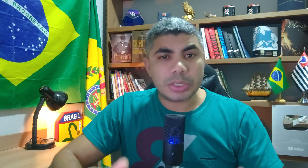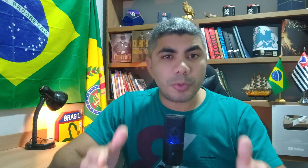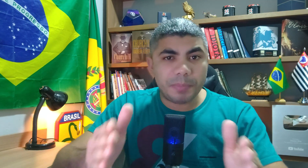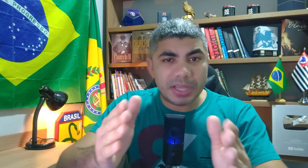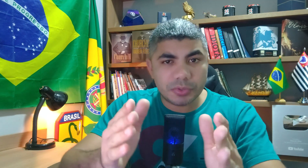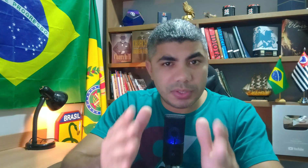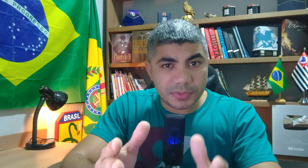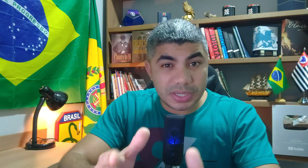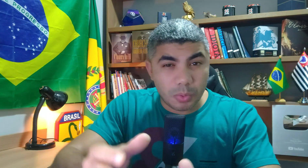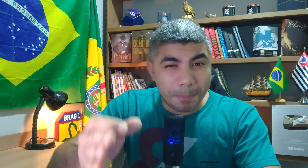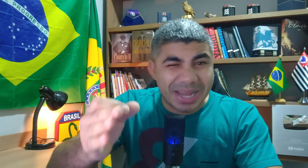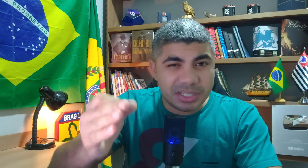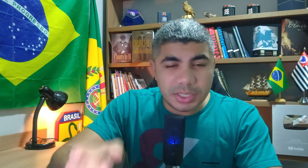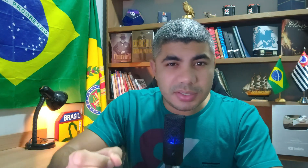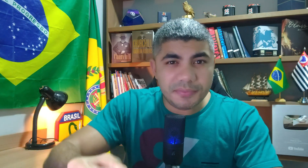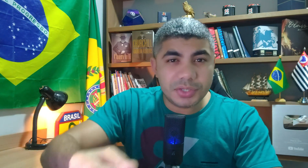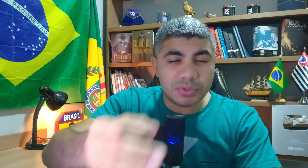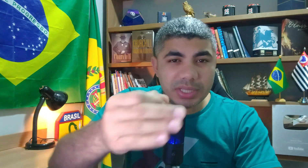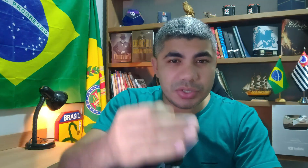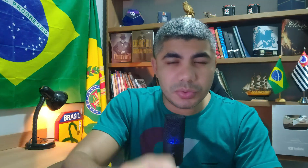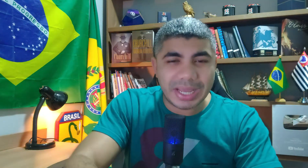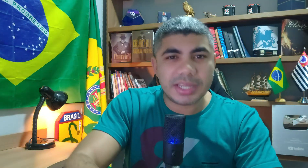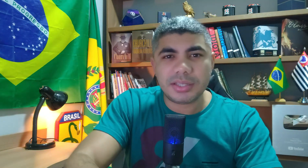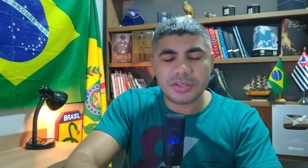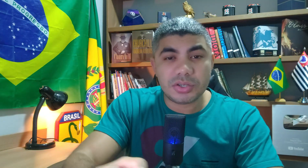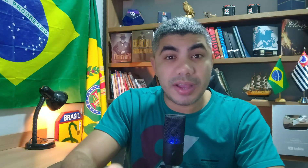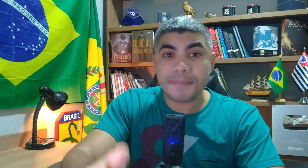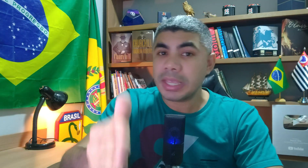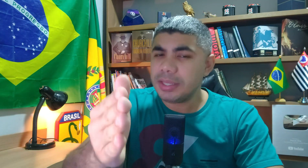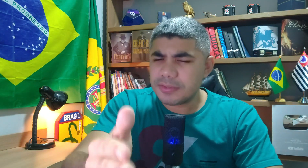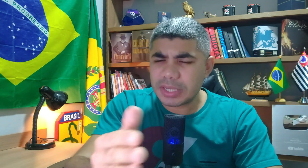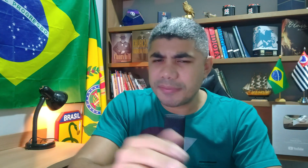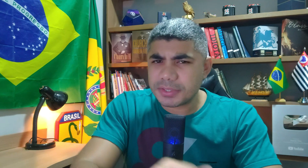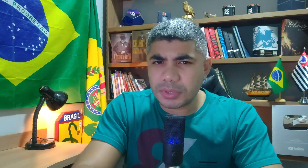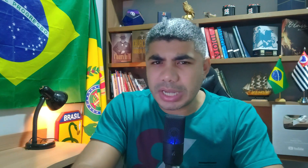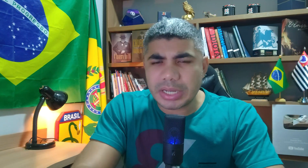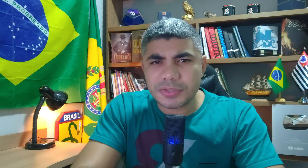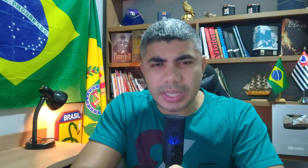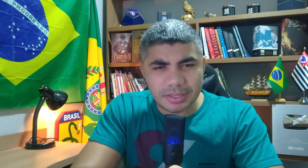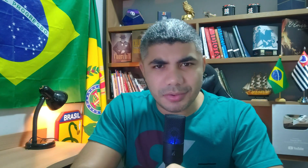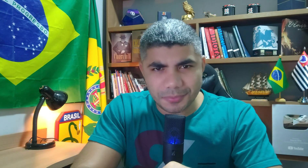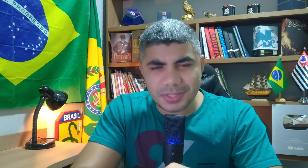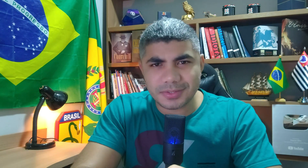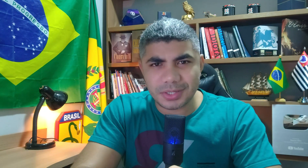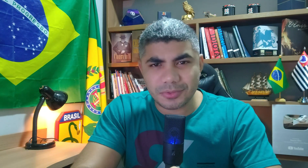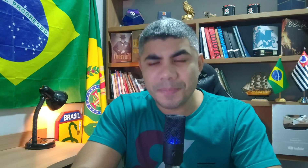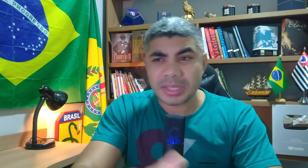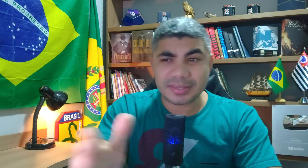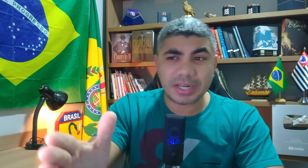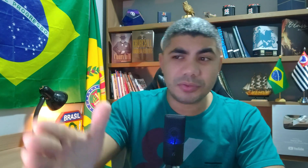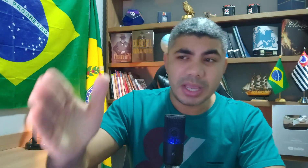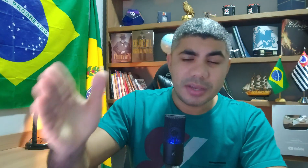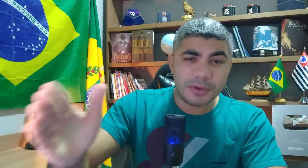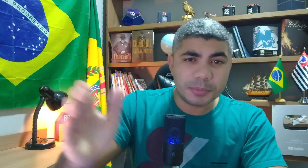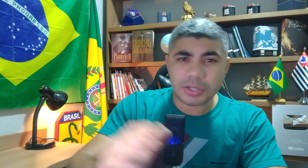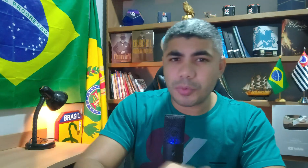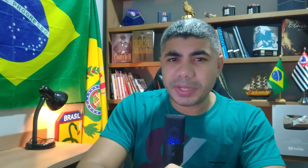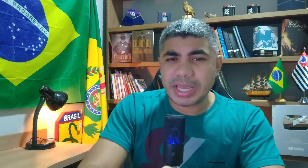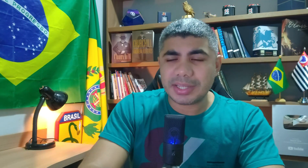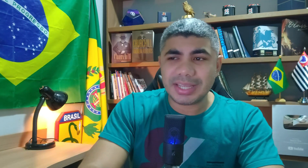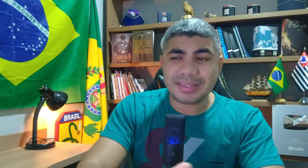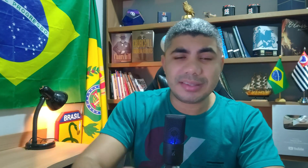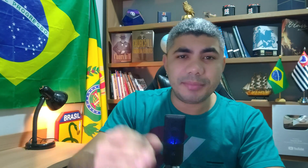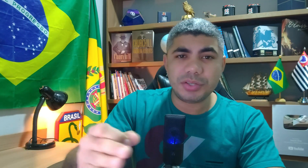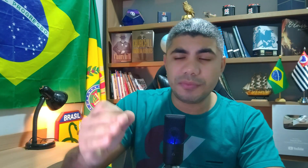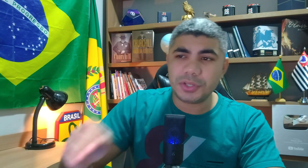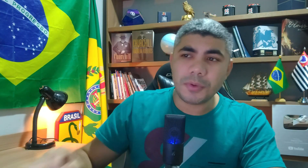Brasil. Então eu peço que você compartilhe esse vídeo, deixe o like desde já, inscreva-se no canal se ainda não for inscrito, tá certo? Vamos